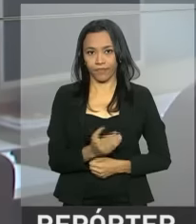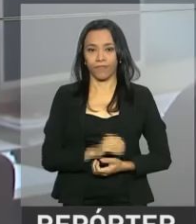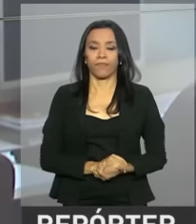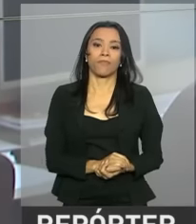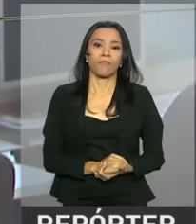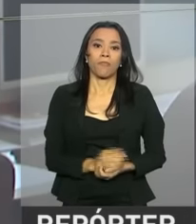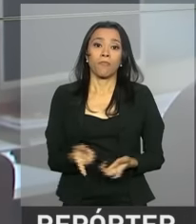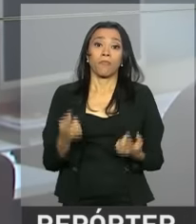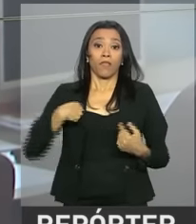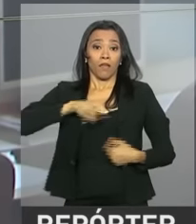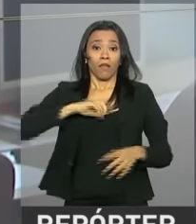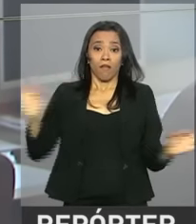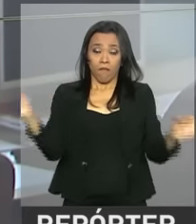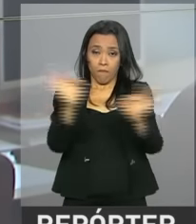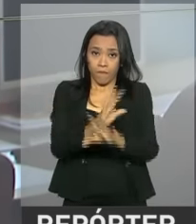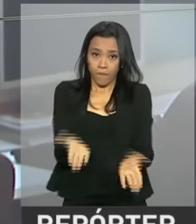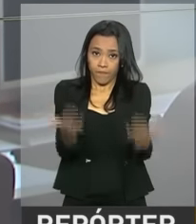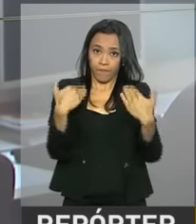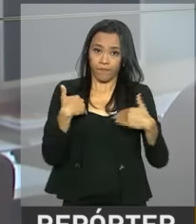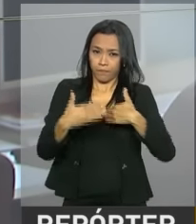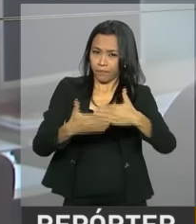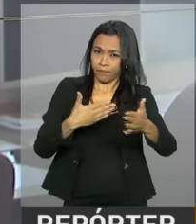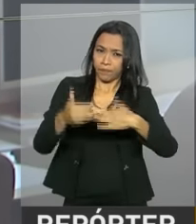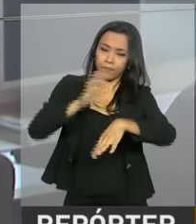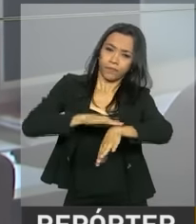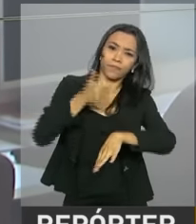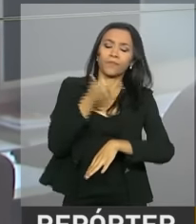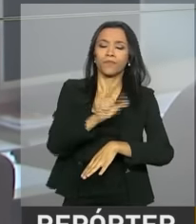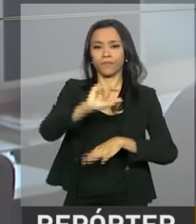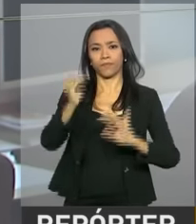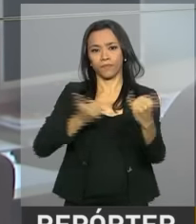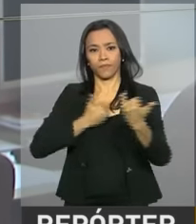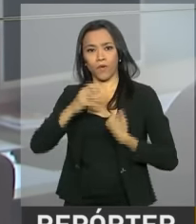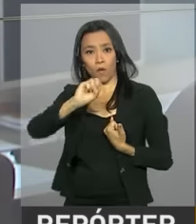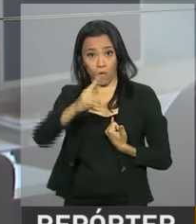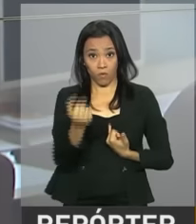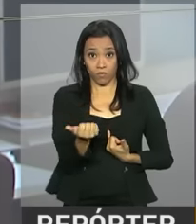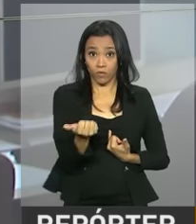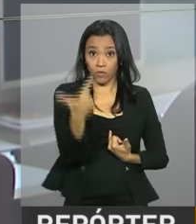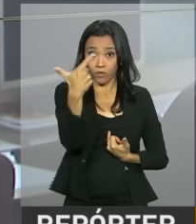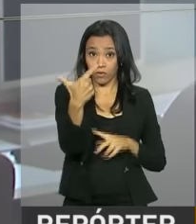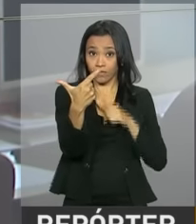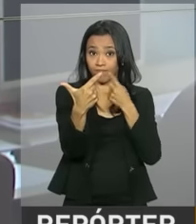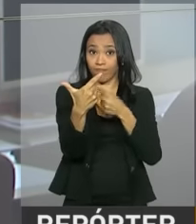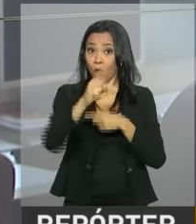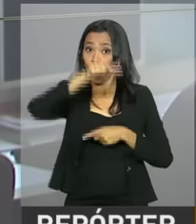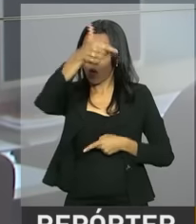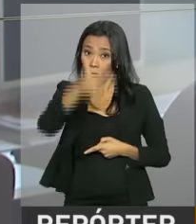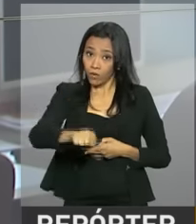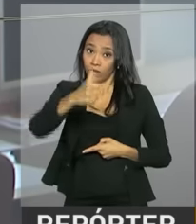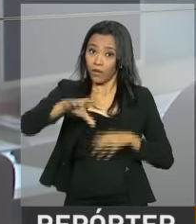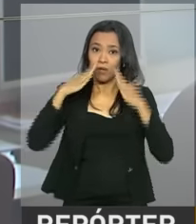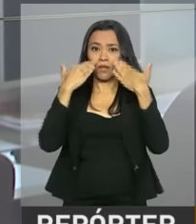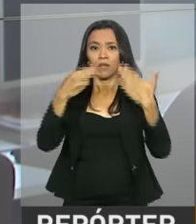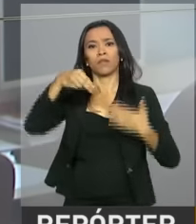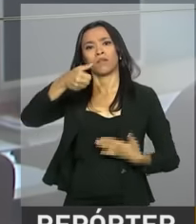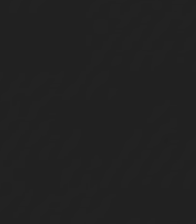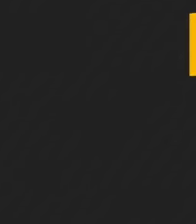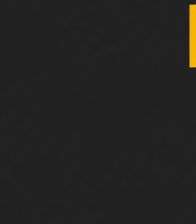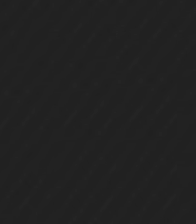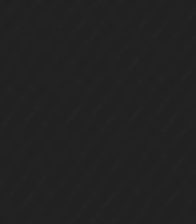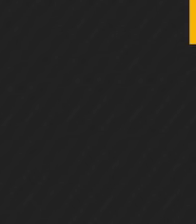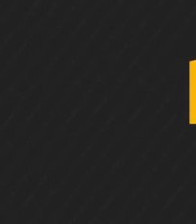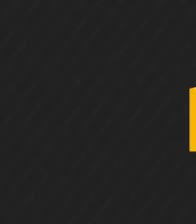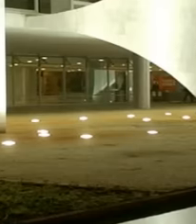nós ficamos por aqui podemos voltar a qualquer momento com outras informações ou ao meio-dia na próxima edição do repórter